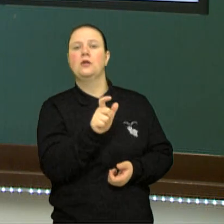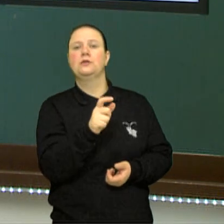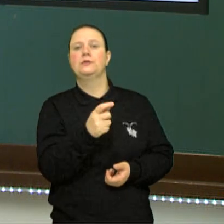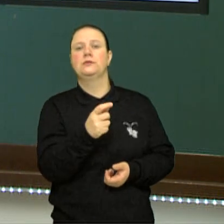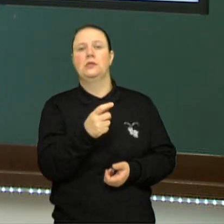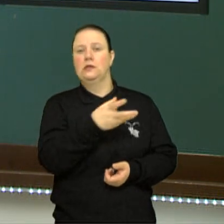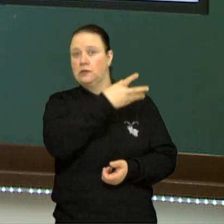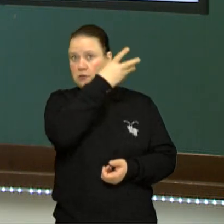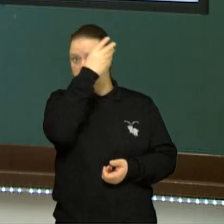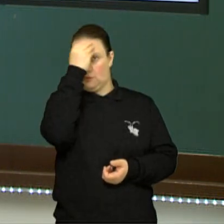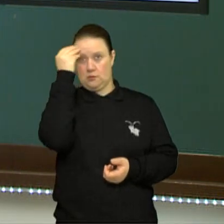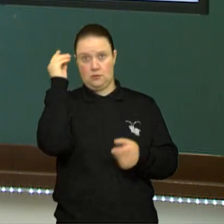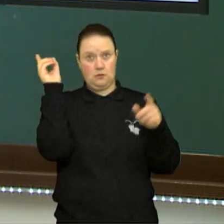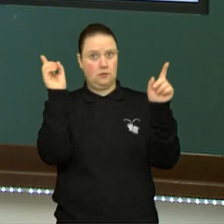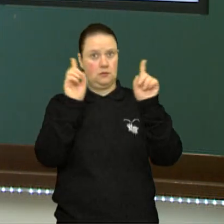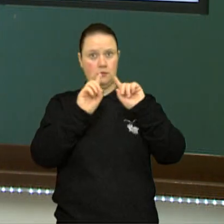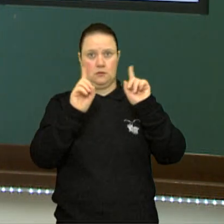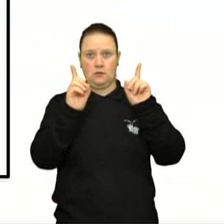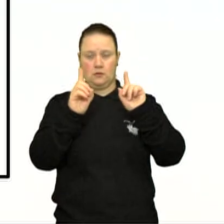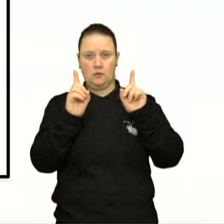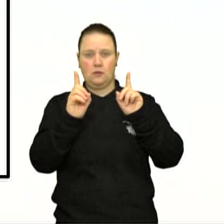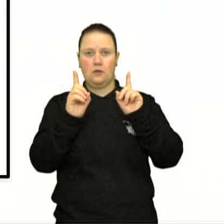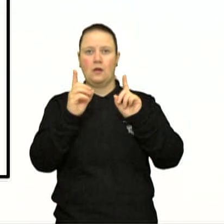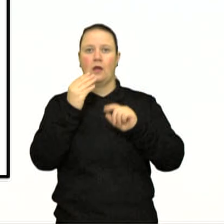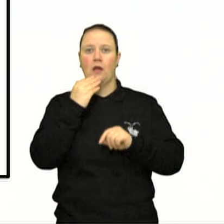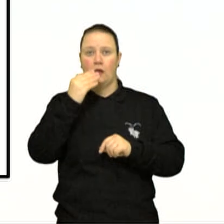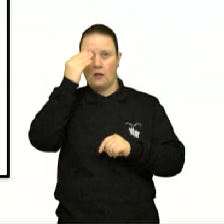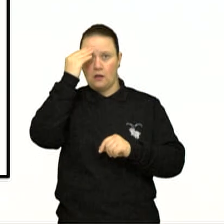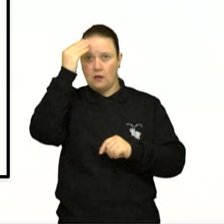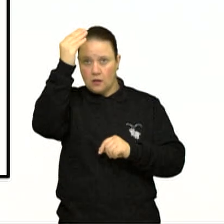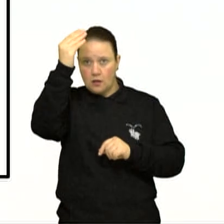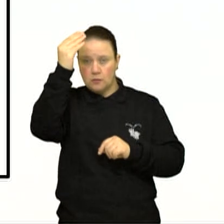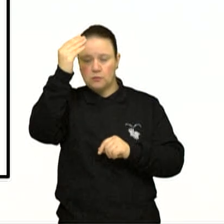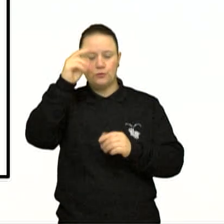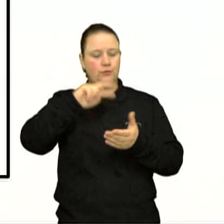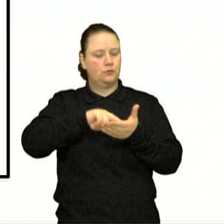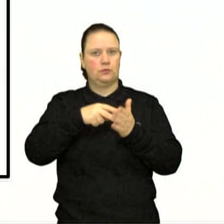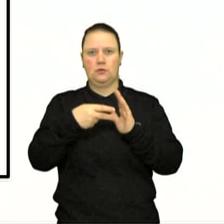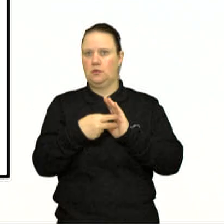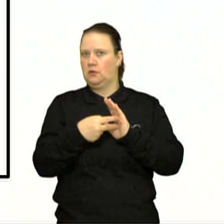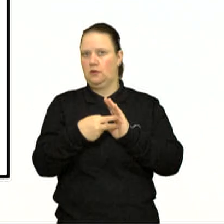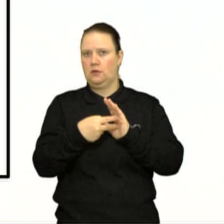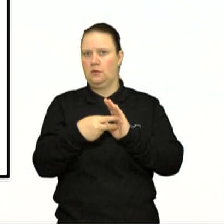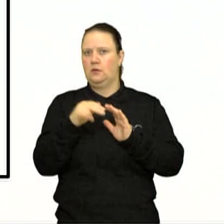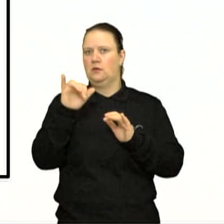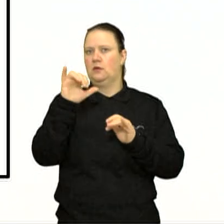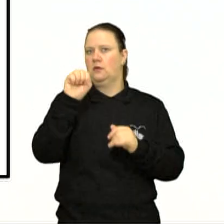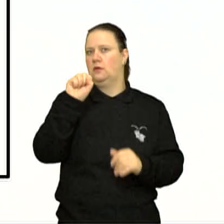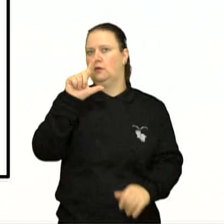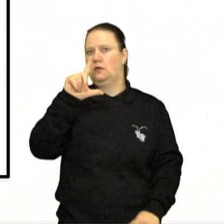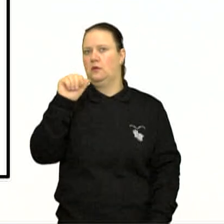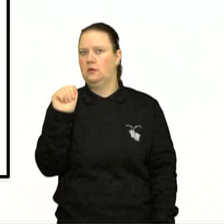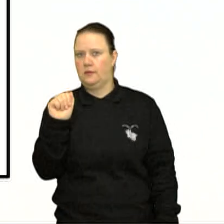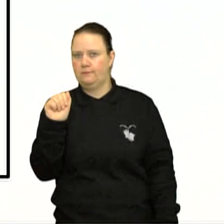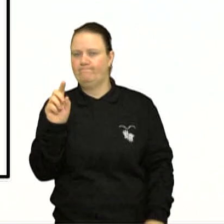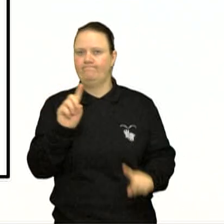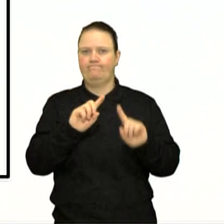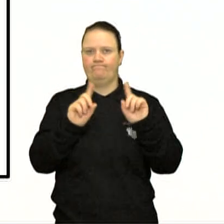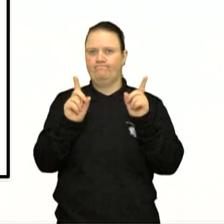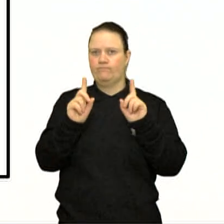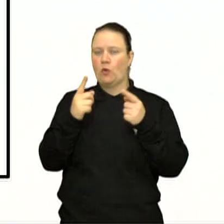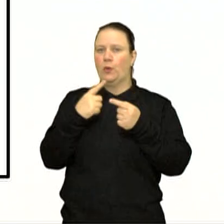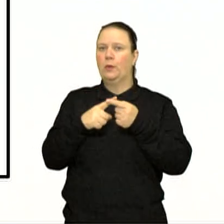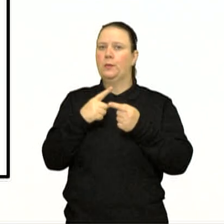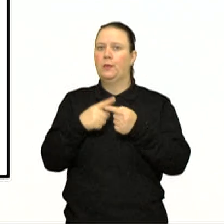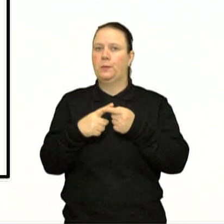esquecer, pessoal, é que árabe não é sinônimo de islamismo, tá? Por quê? A gente vai